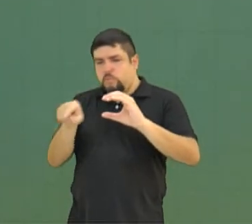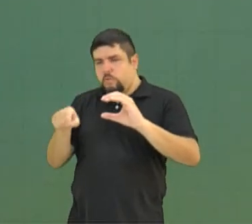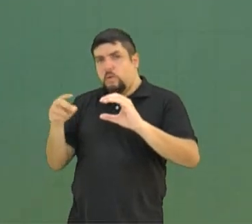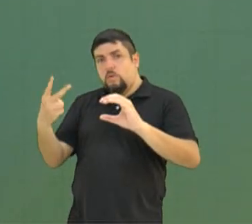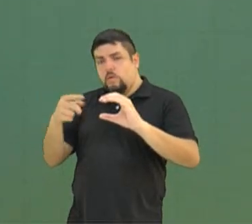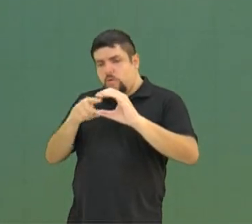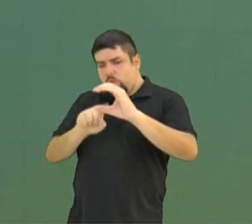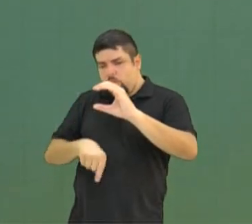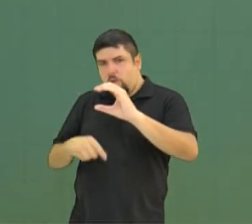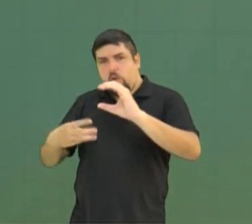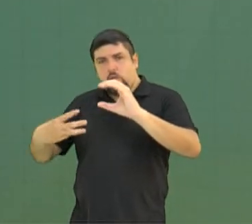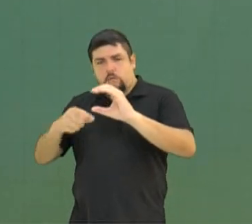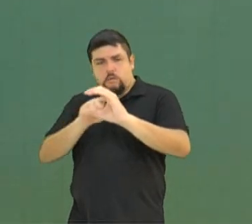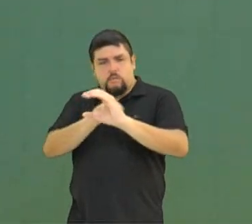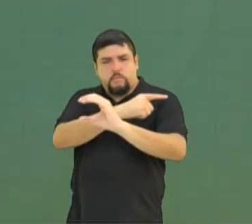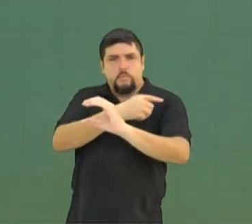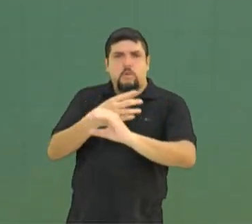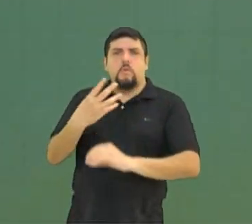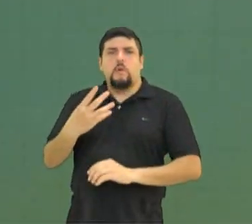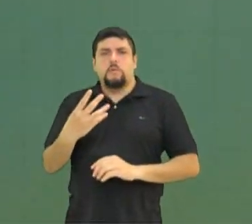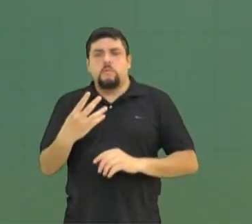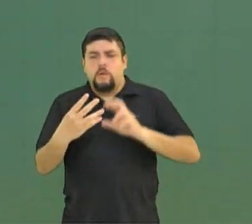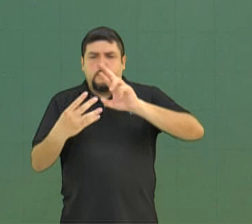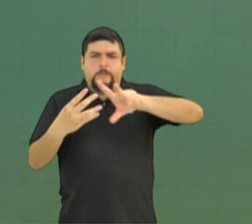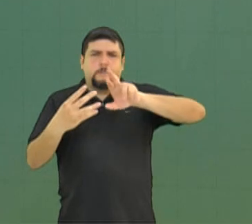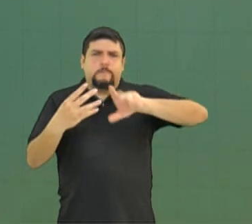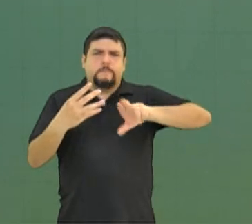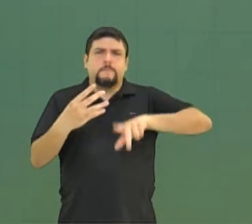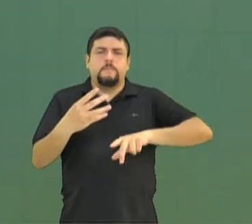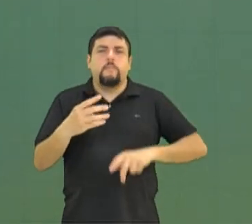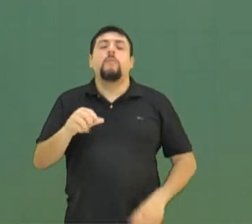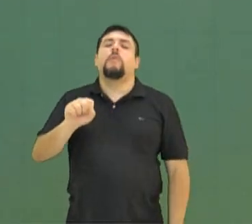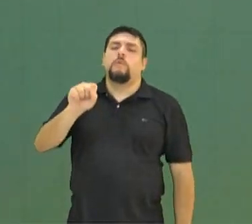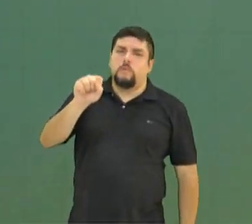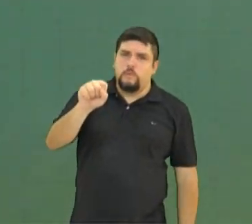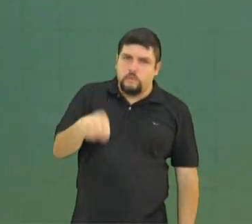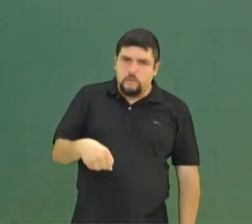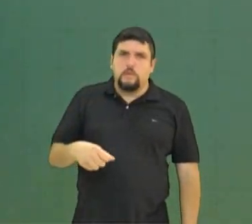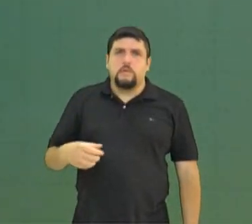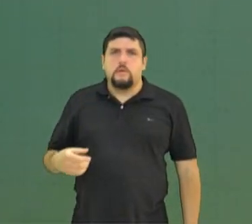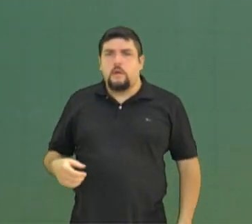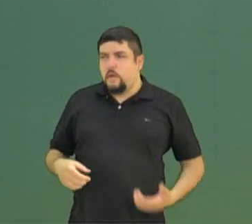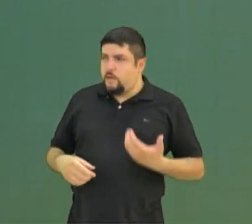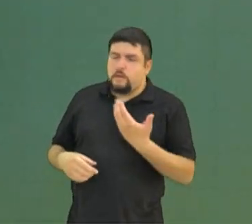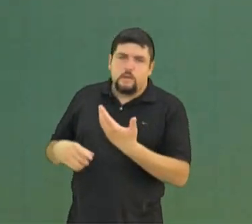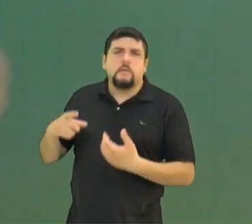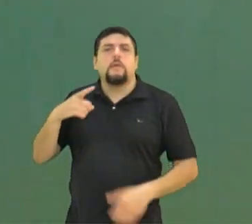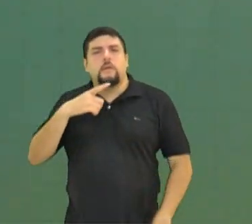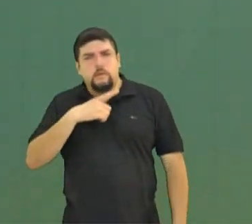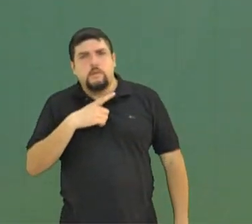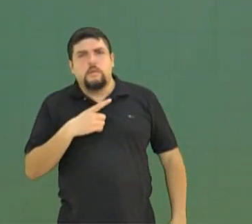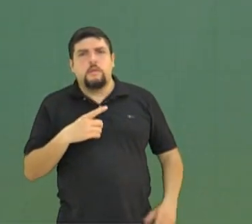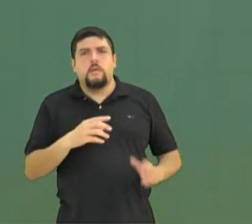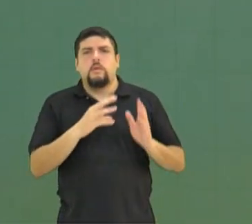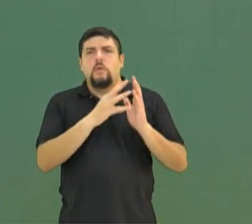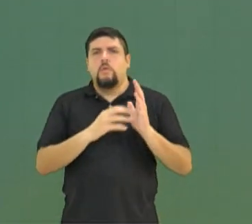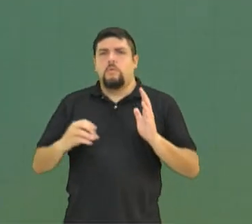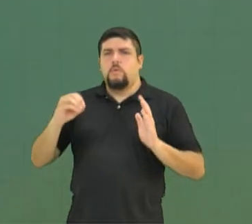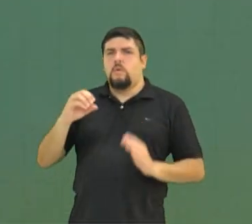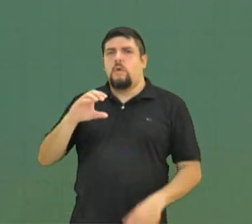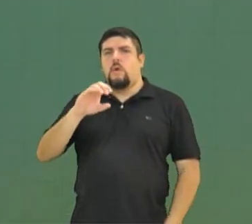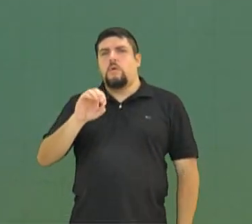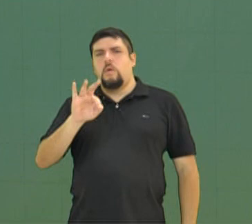possui 4 lados diferentes. Então sim, senhoras e senhores, nesse caso existe